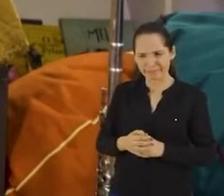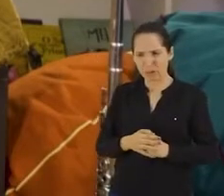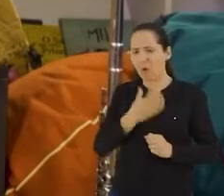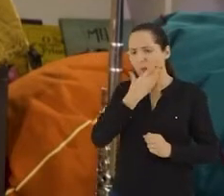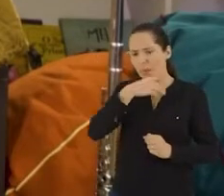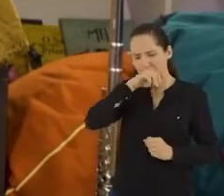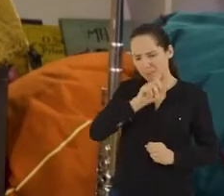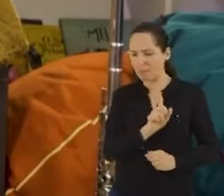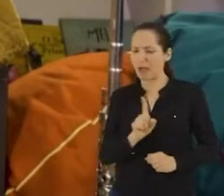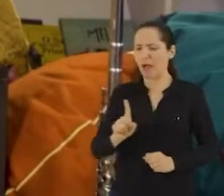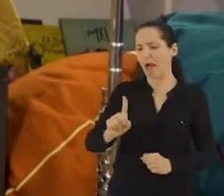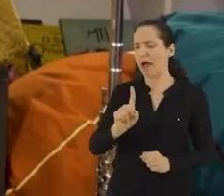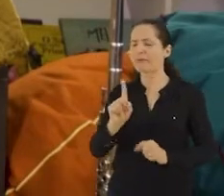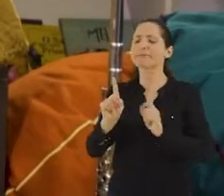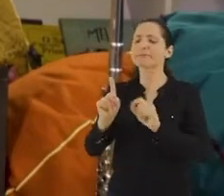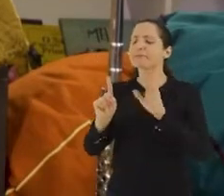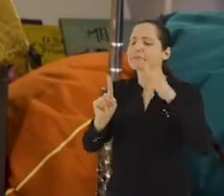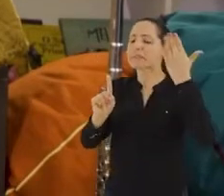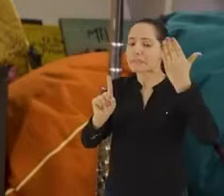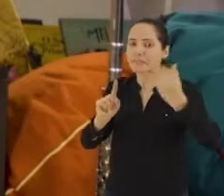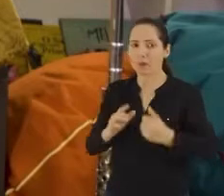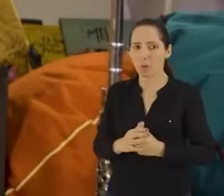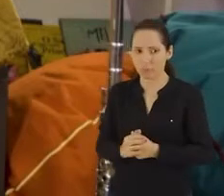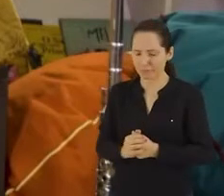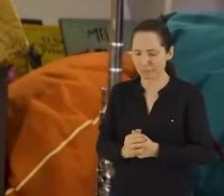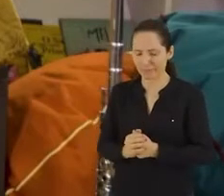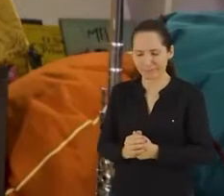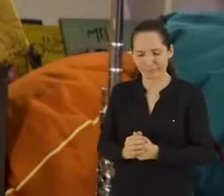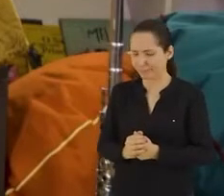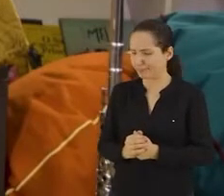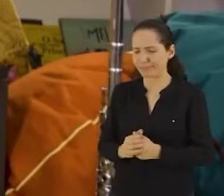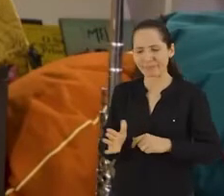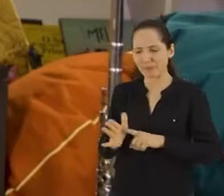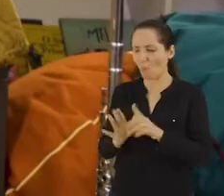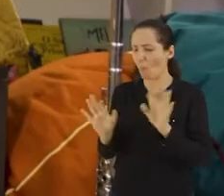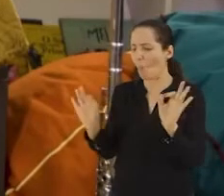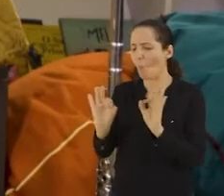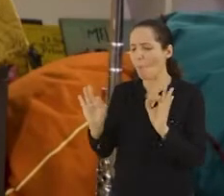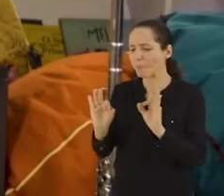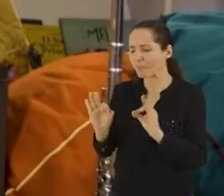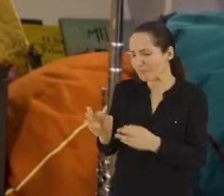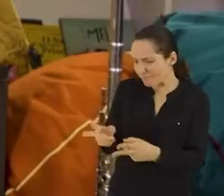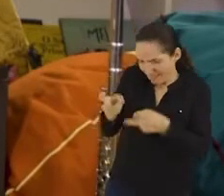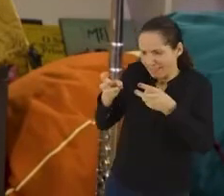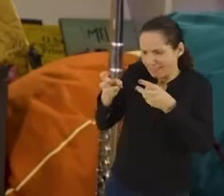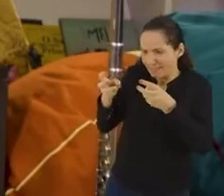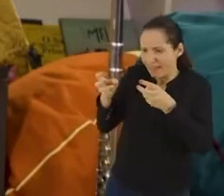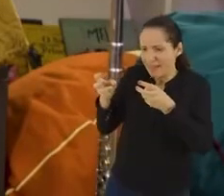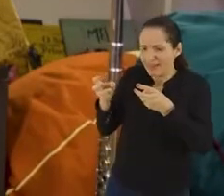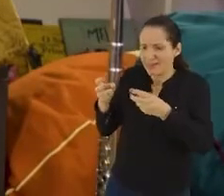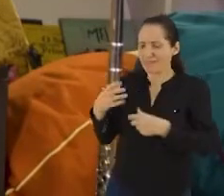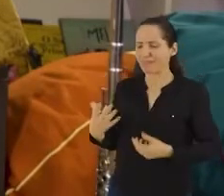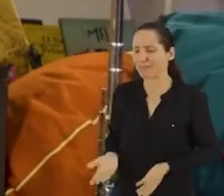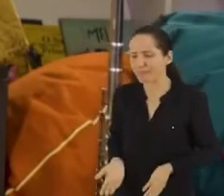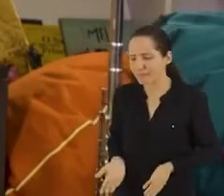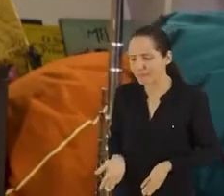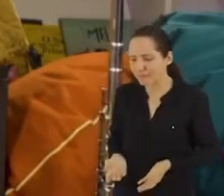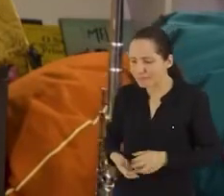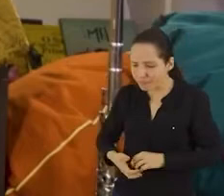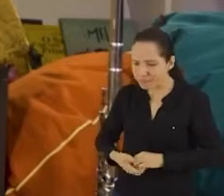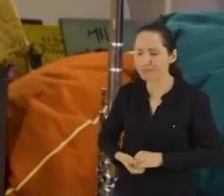acontecido. Nem precisou perguntar. Ao ver a cena, entendeu.